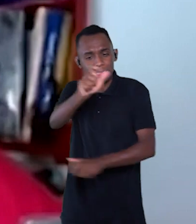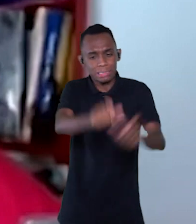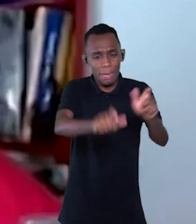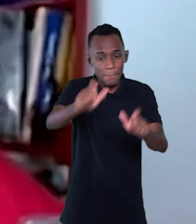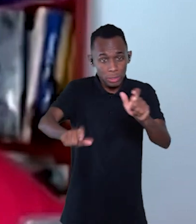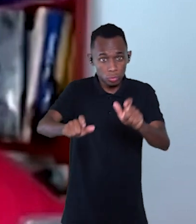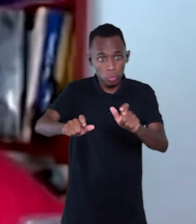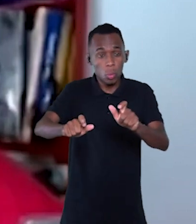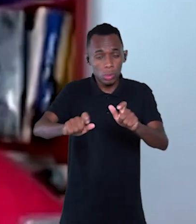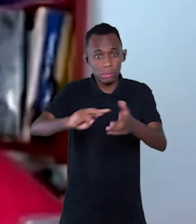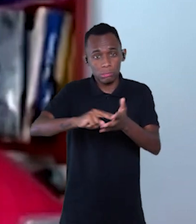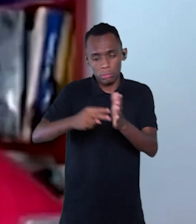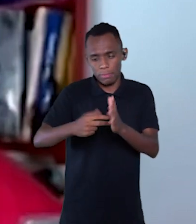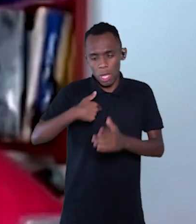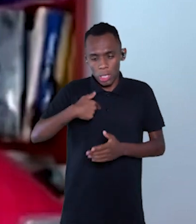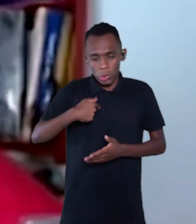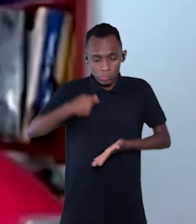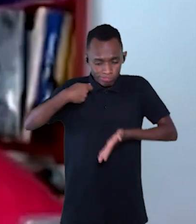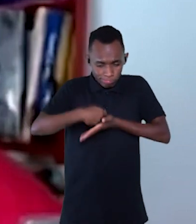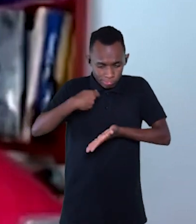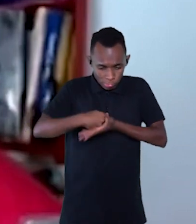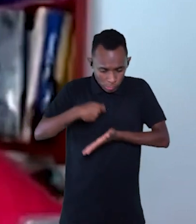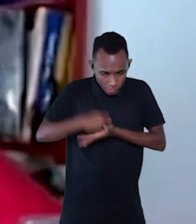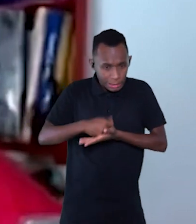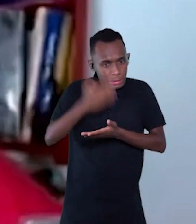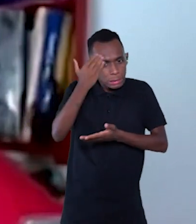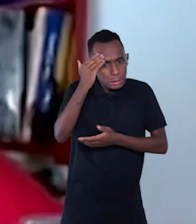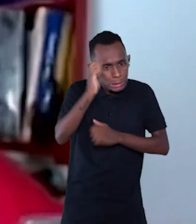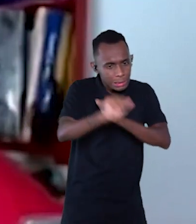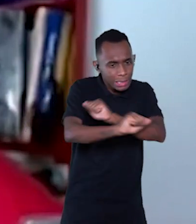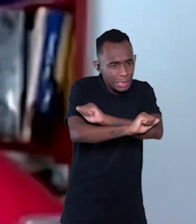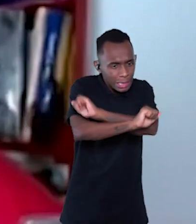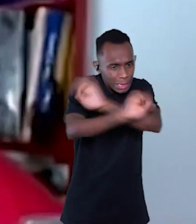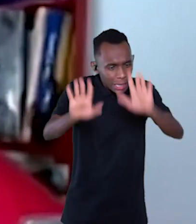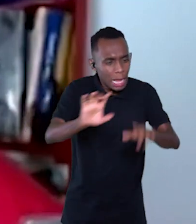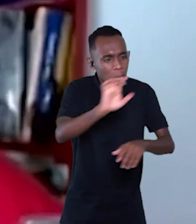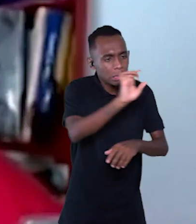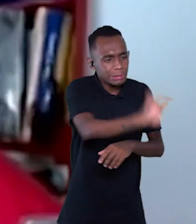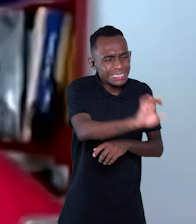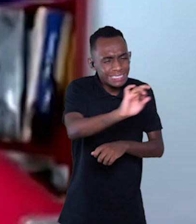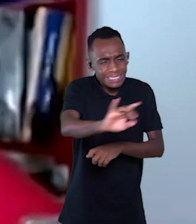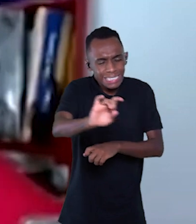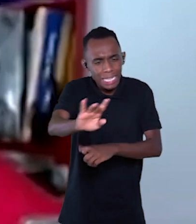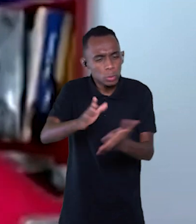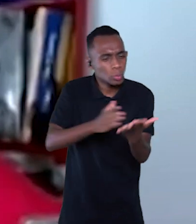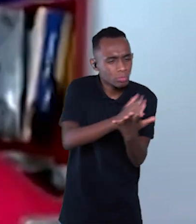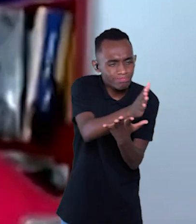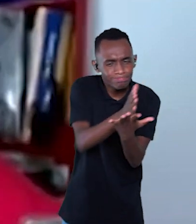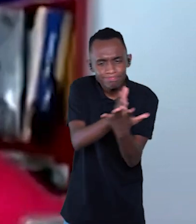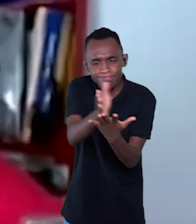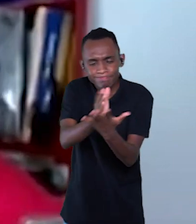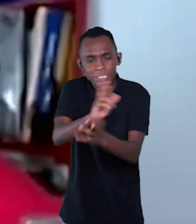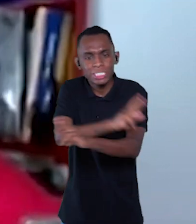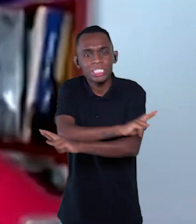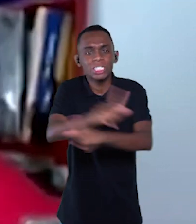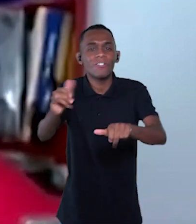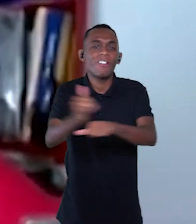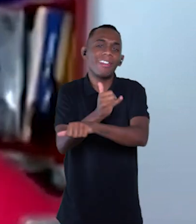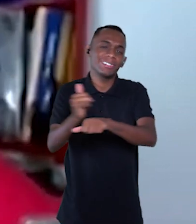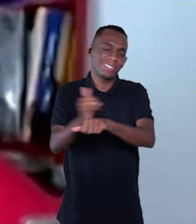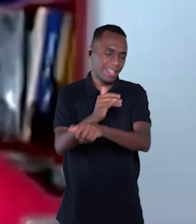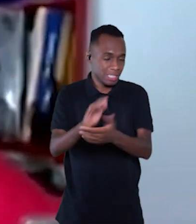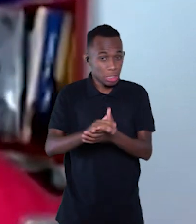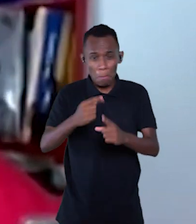obrigar a, compreendendo essa singularidade, propor caminhos diferentes, porque as pessoas não